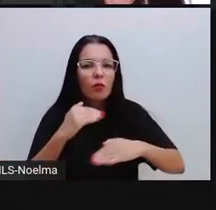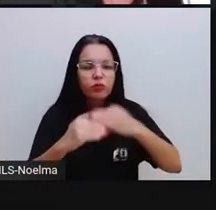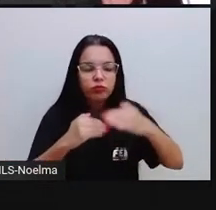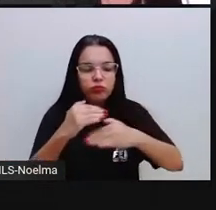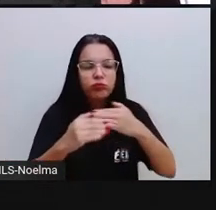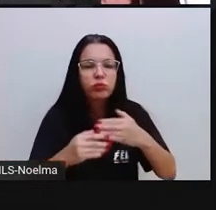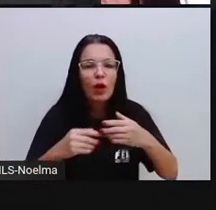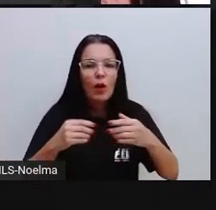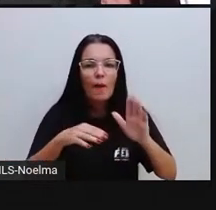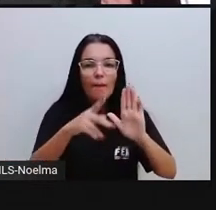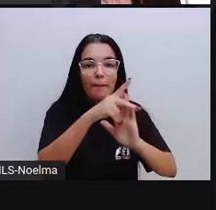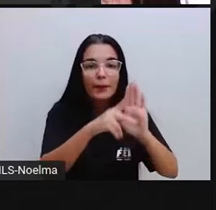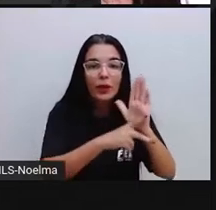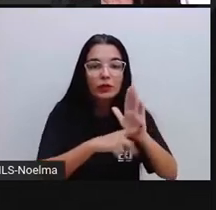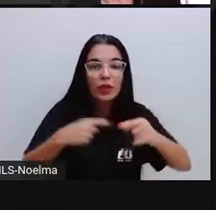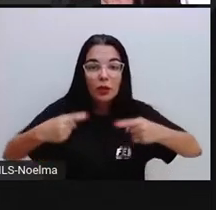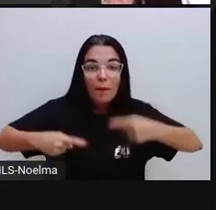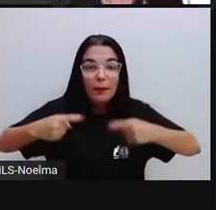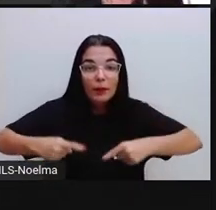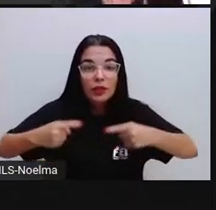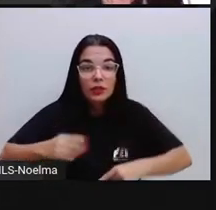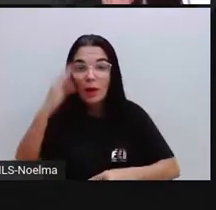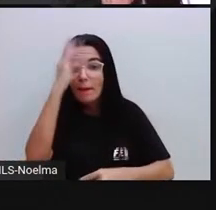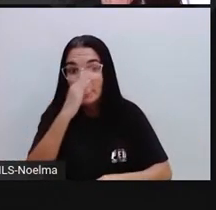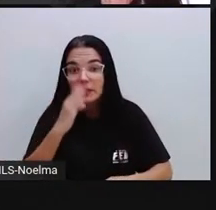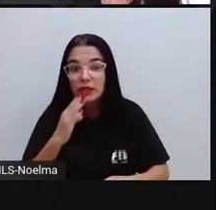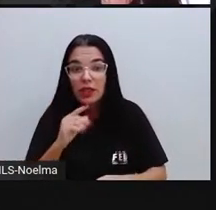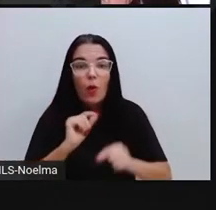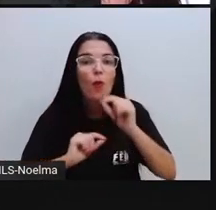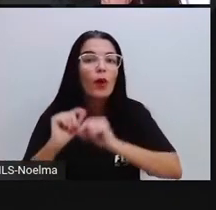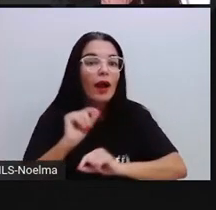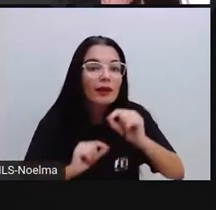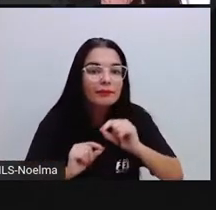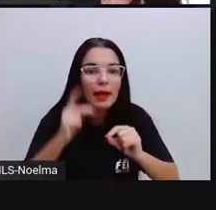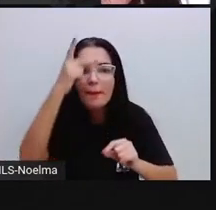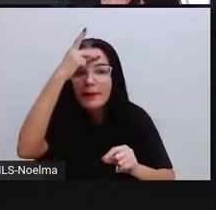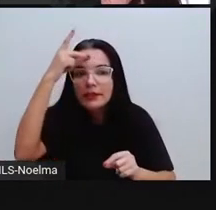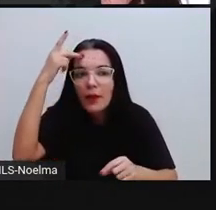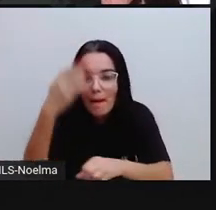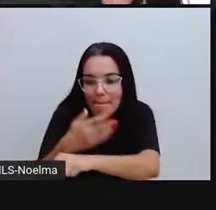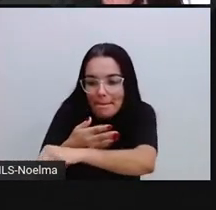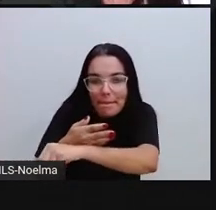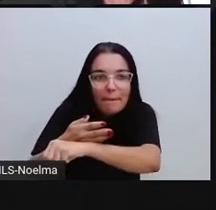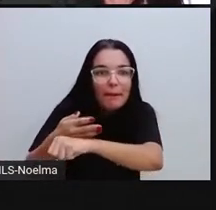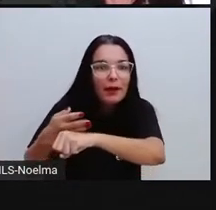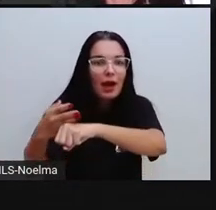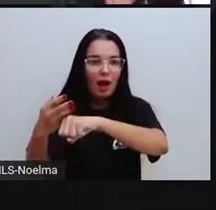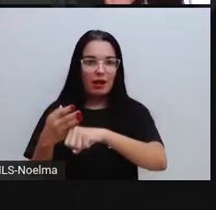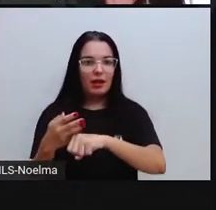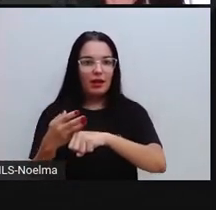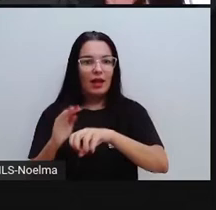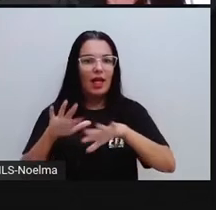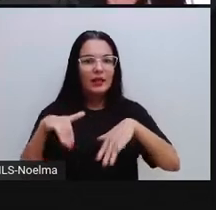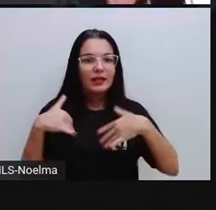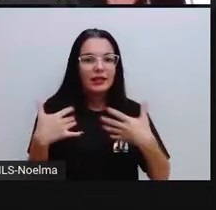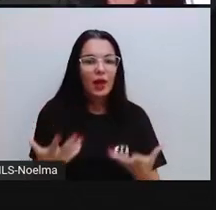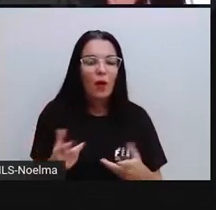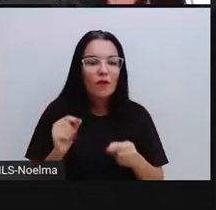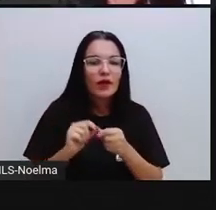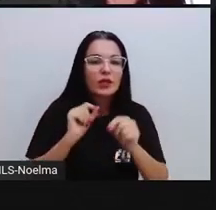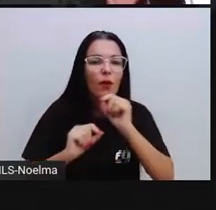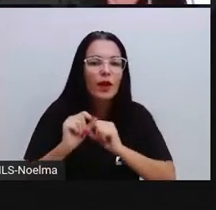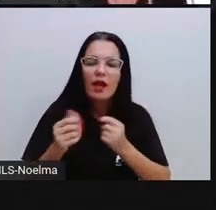sociedade. Olha que projeto racista. Então, na verdade, eles incentivavam a vinda desses imigrantes